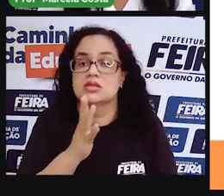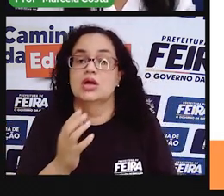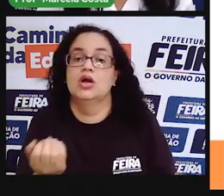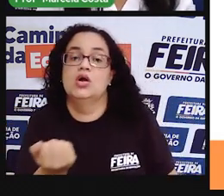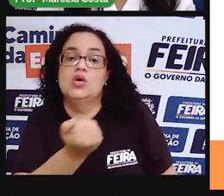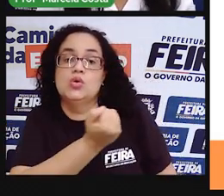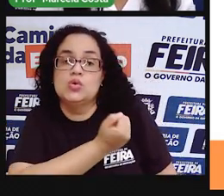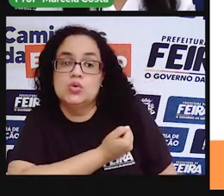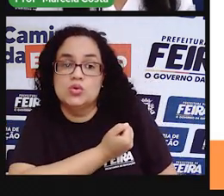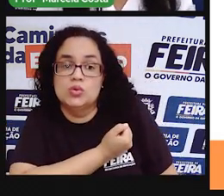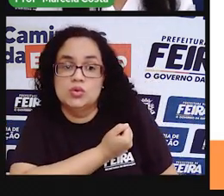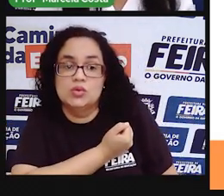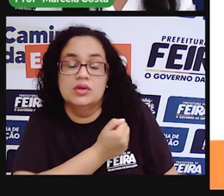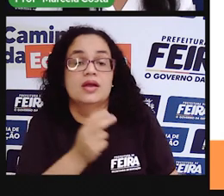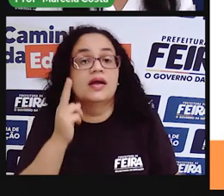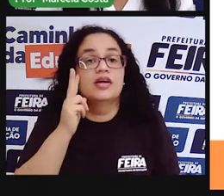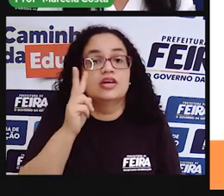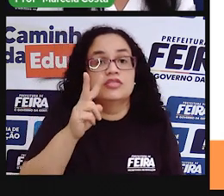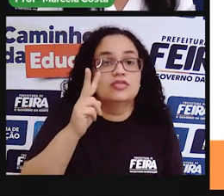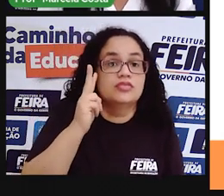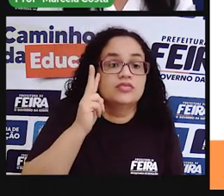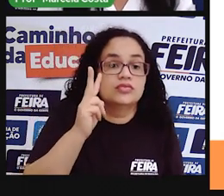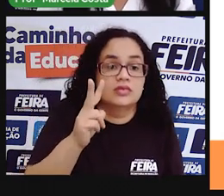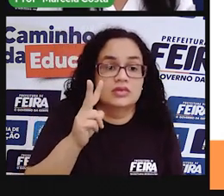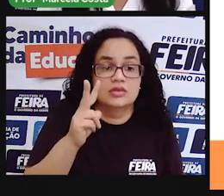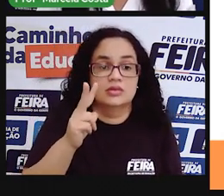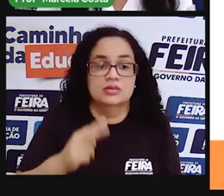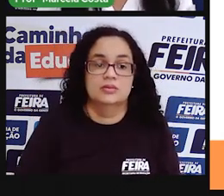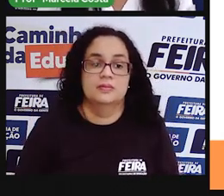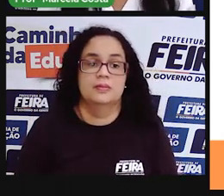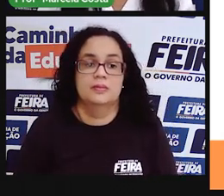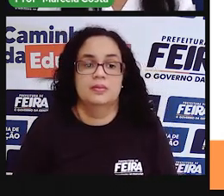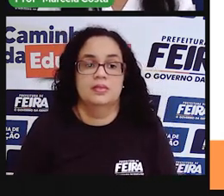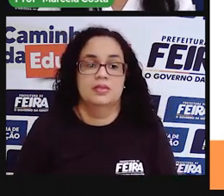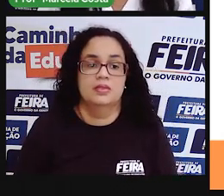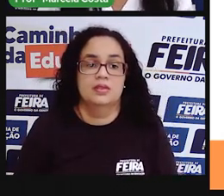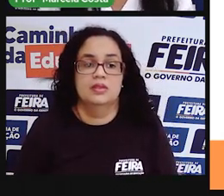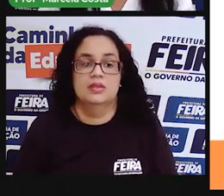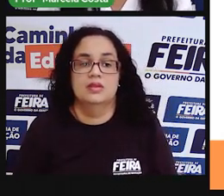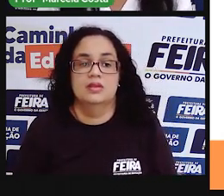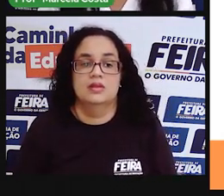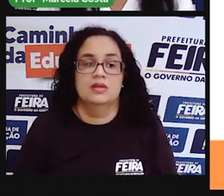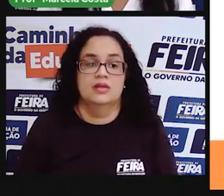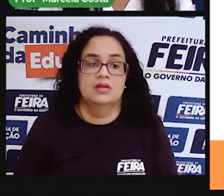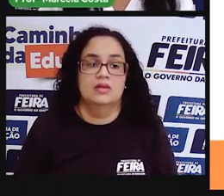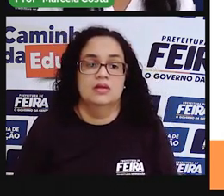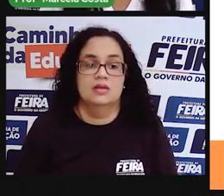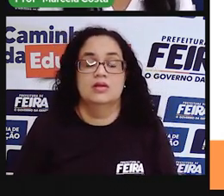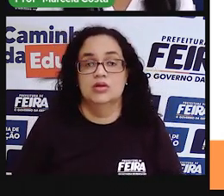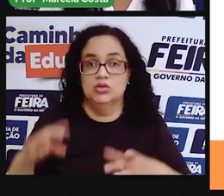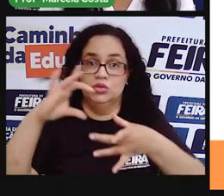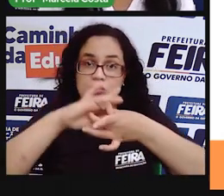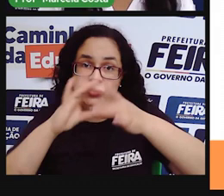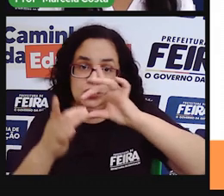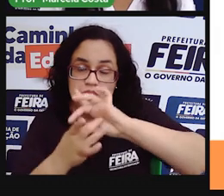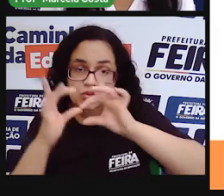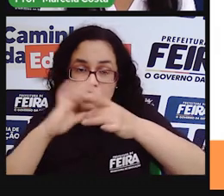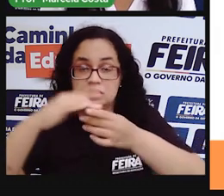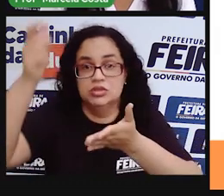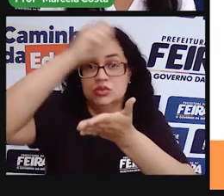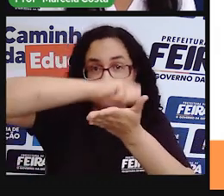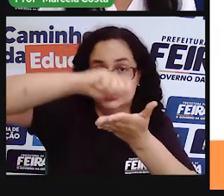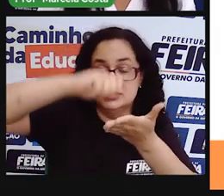universais, a identificar a função desses símbolos no contexto da escrita,